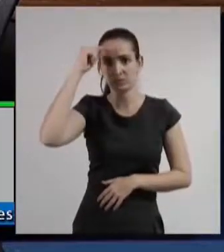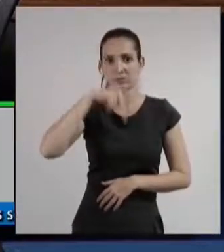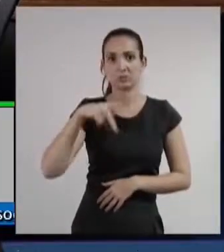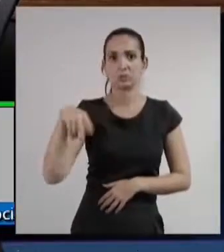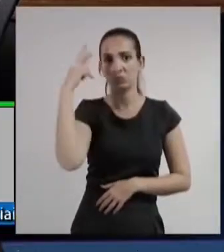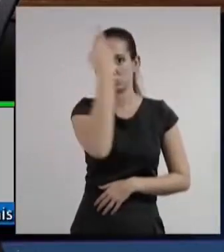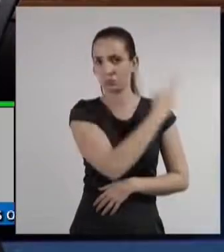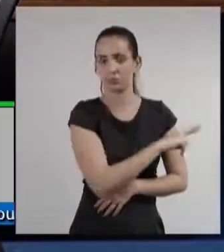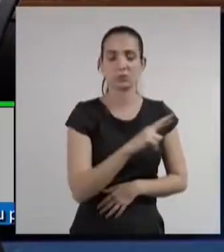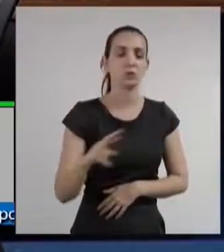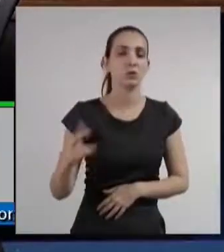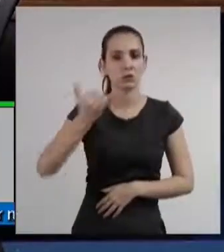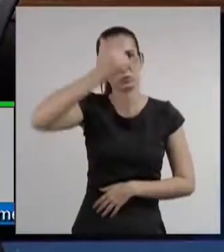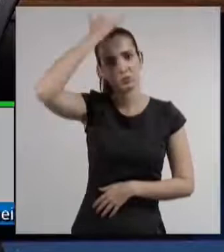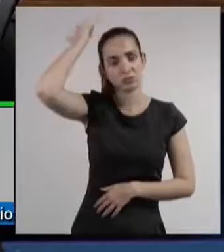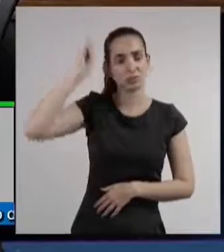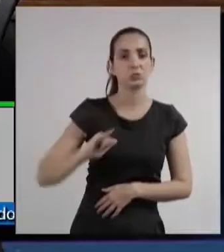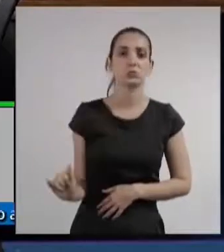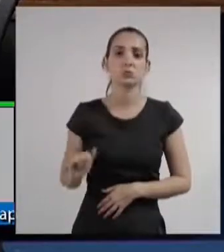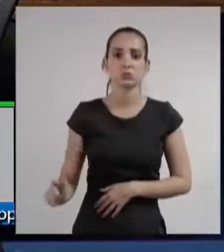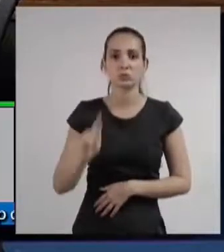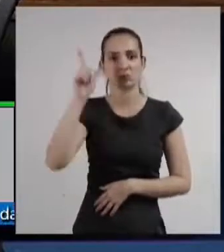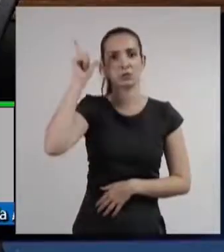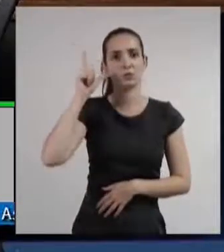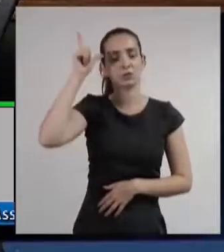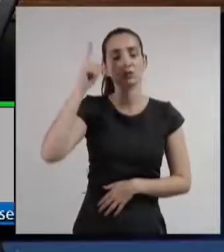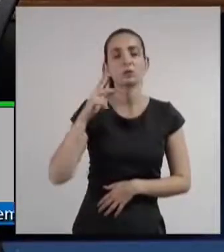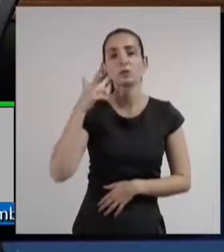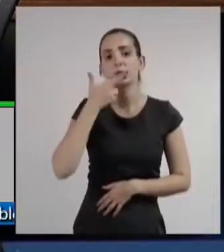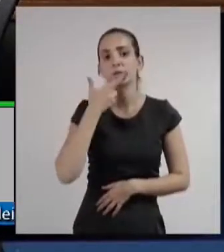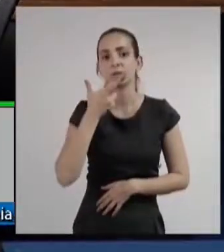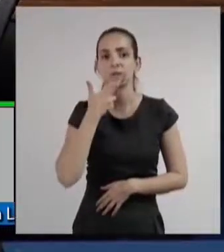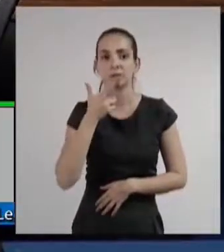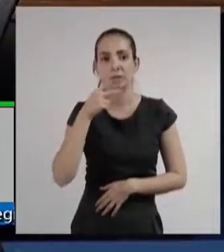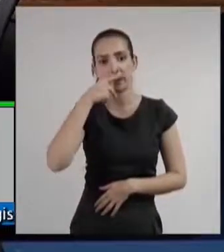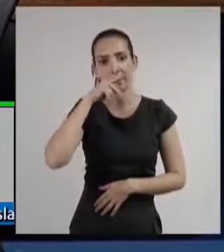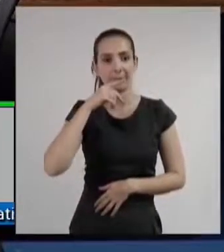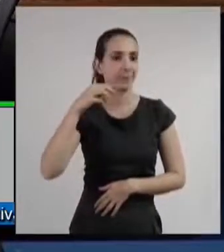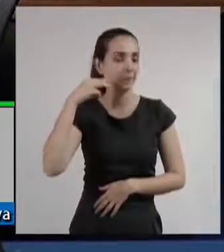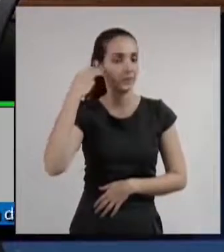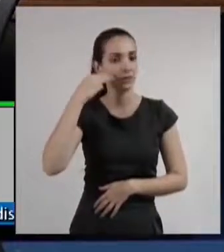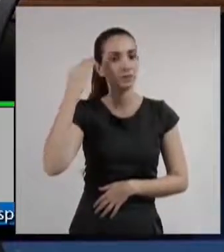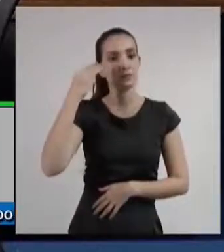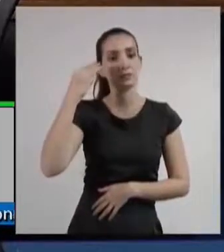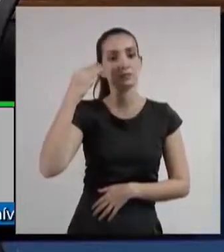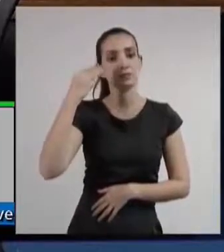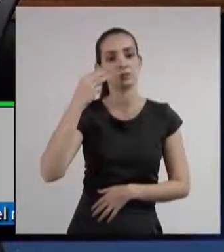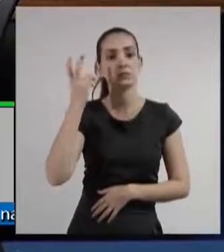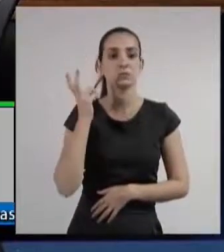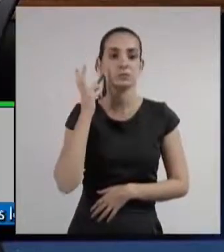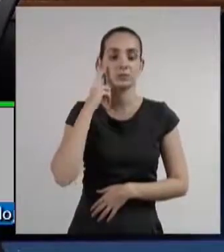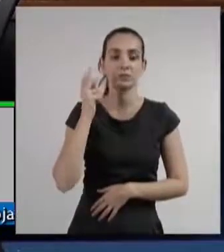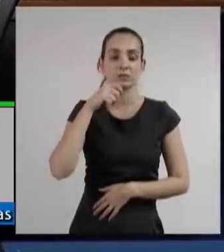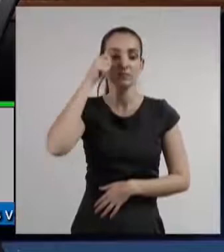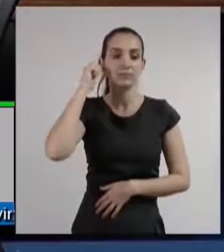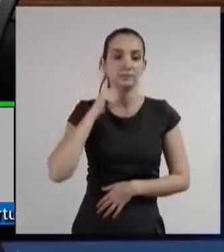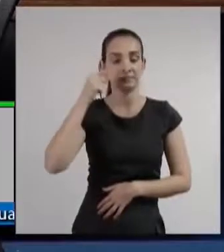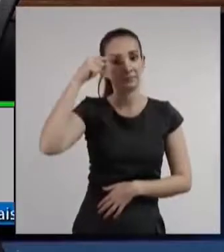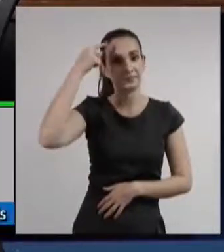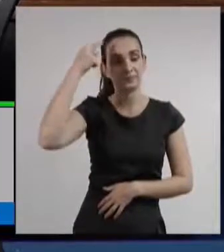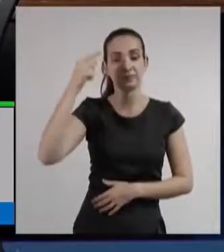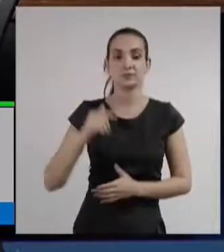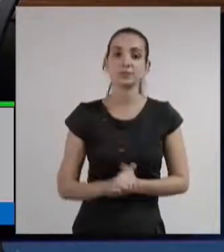professor Rinaldo, Júnior Mock, João Grandão, Lídio Lopes, Renato Câmara, Dr. Paulo Silva, Mara Caseiro, Márcio Fernandes, Amarildo Cruz e Zé